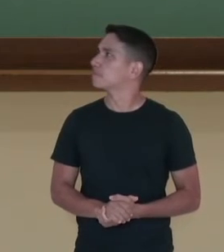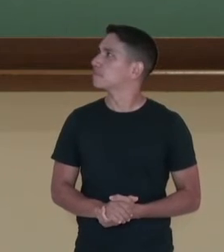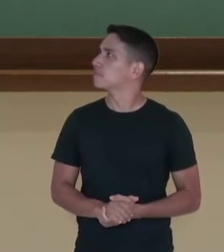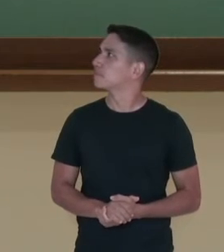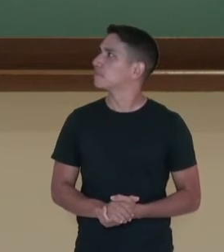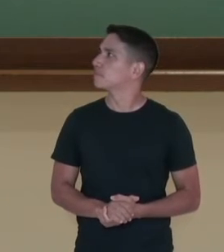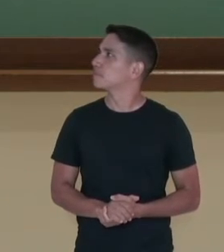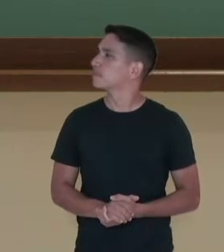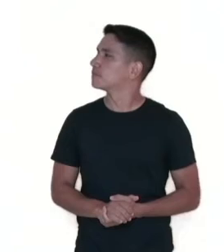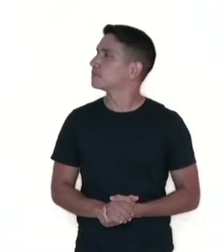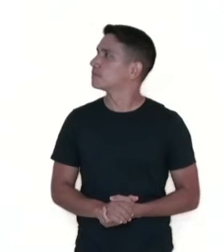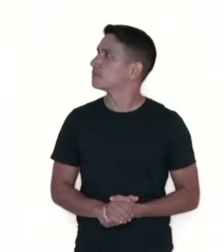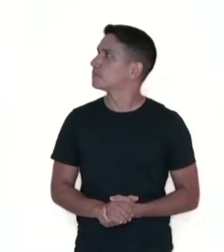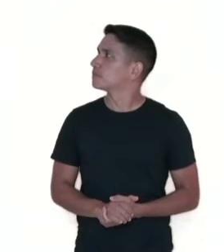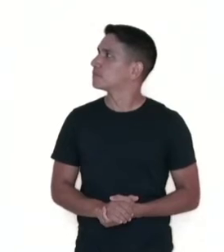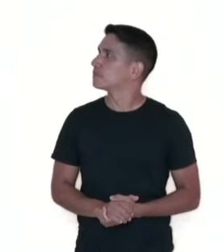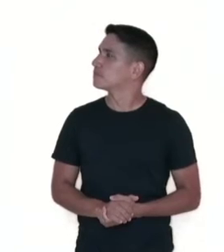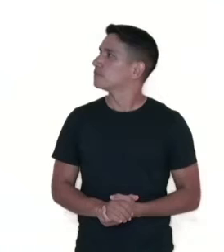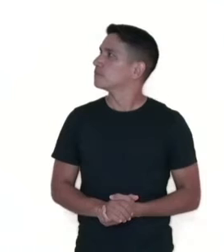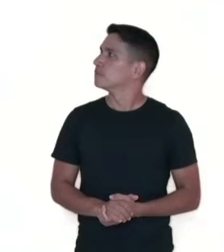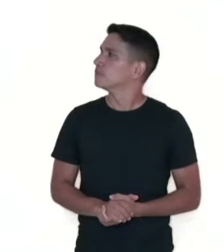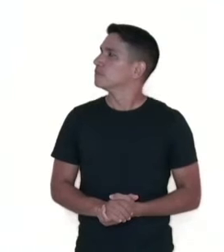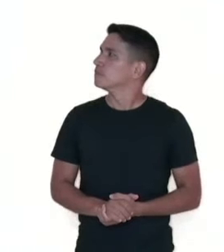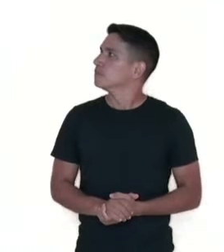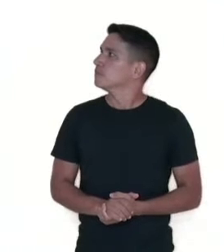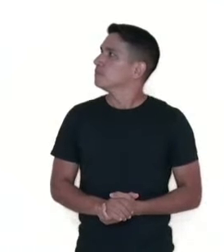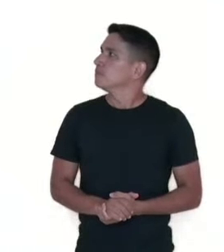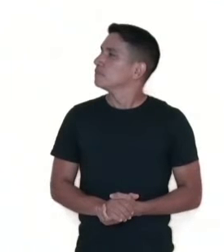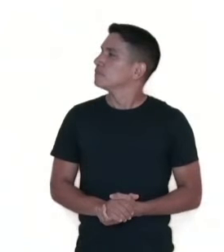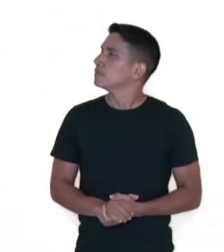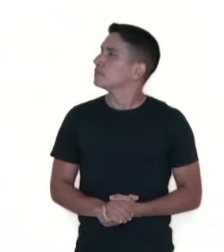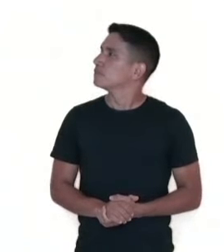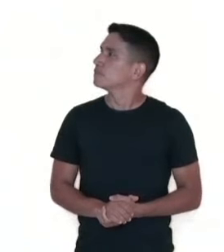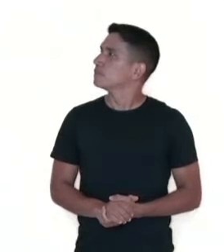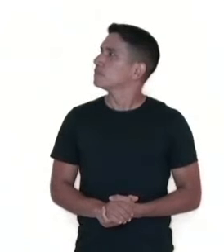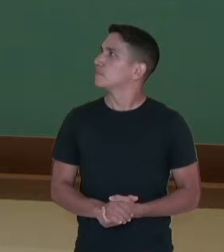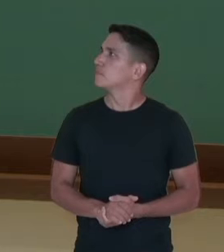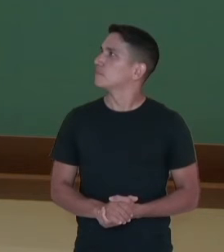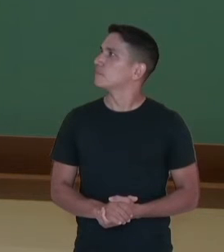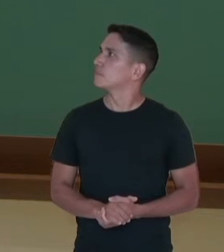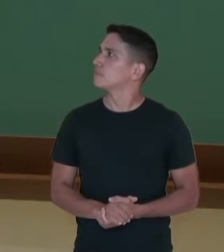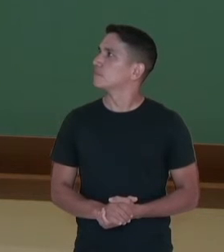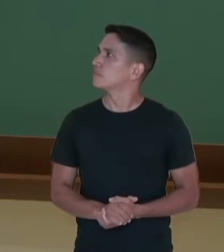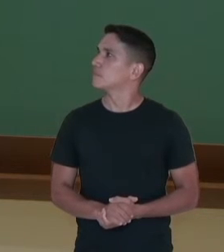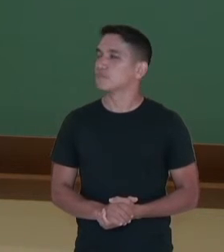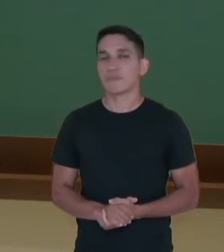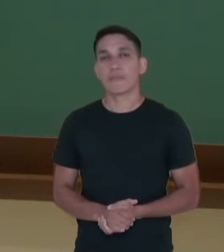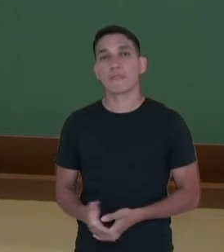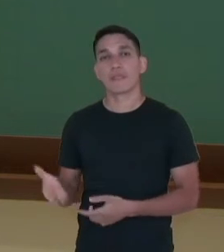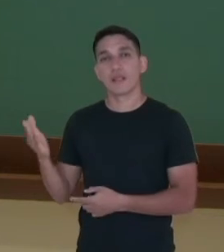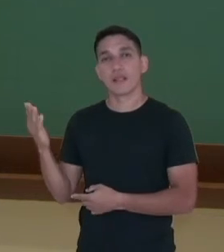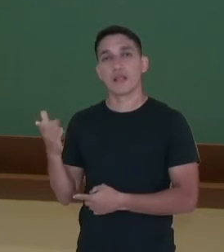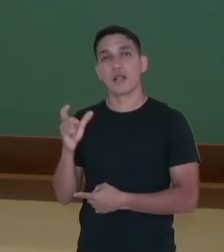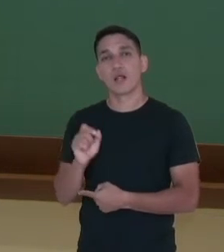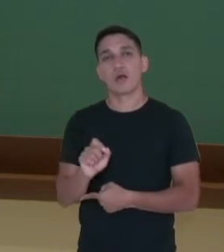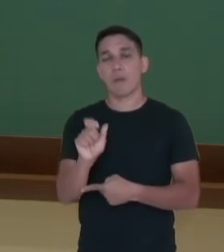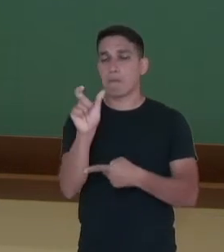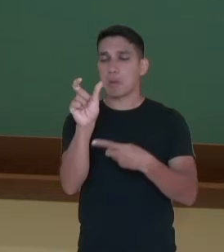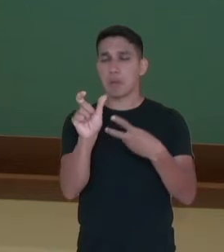língua, ó, que têm em comum estes verbos? Os que estão destacados